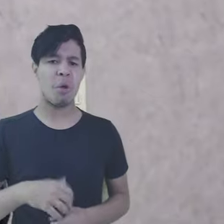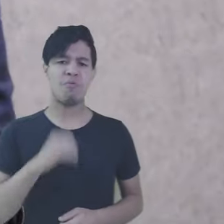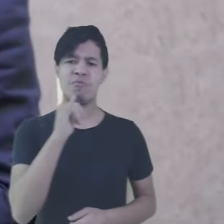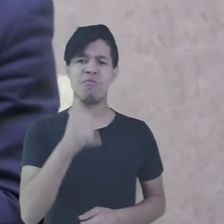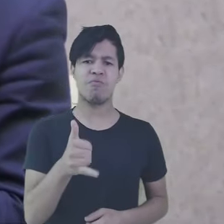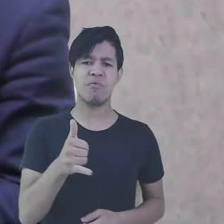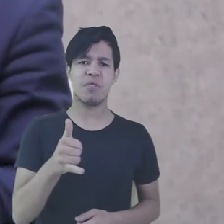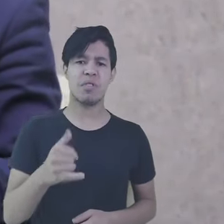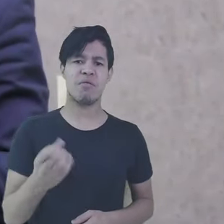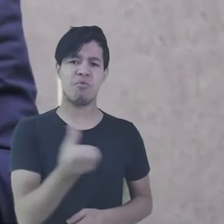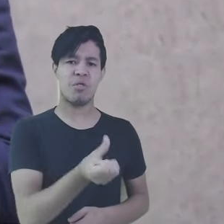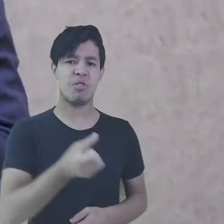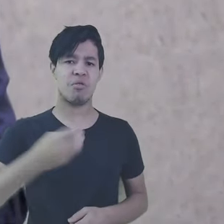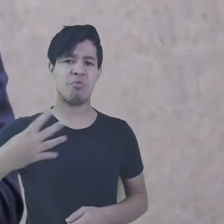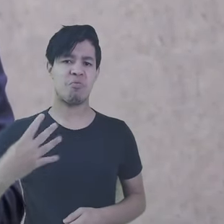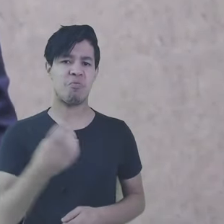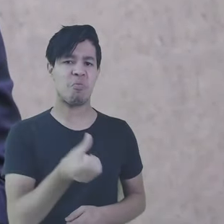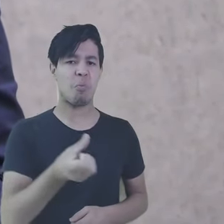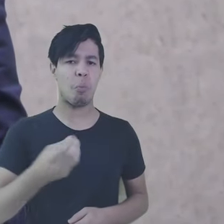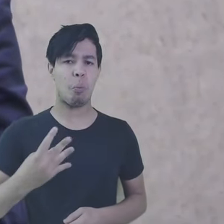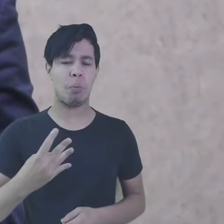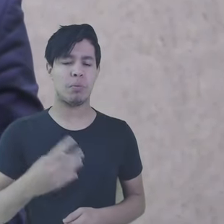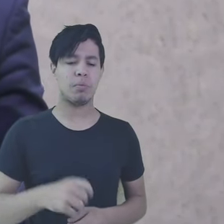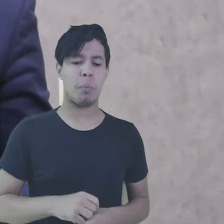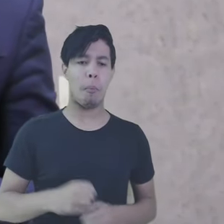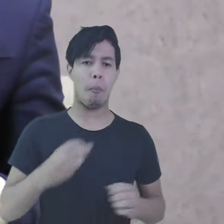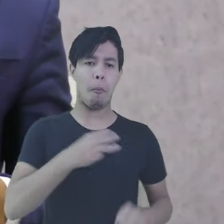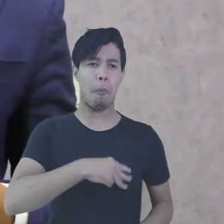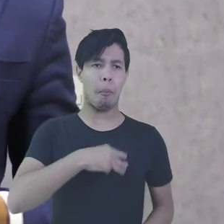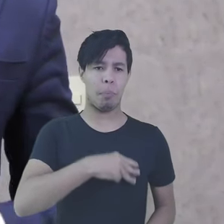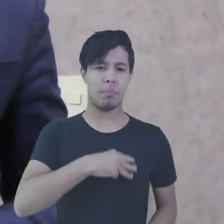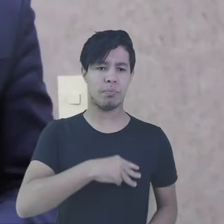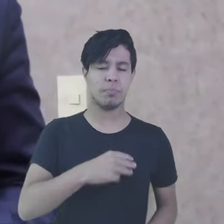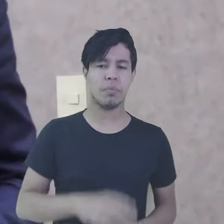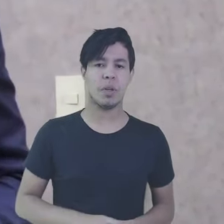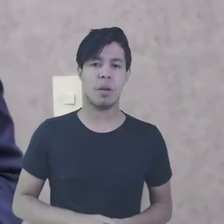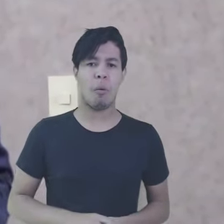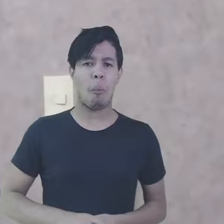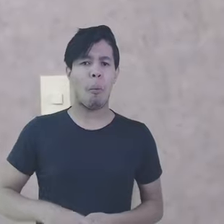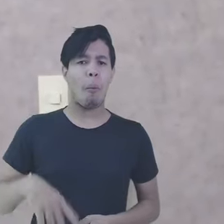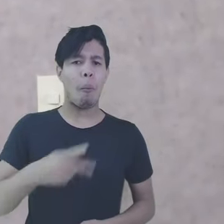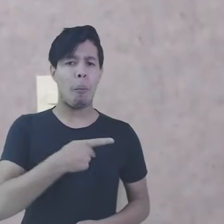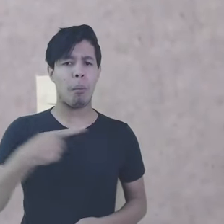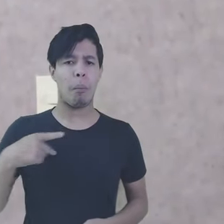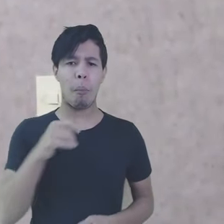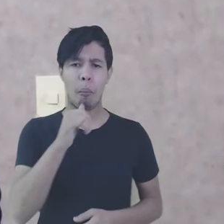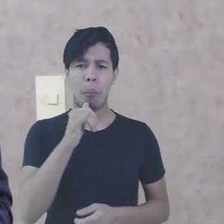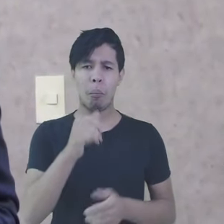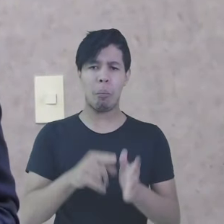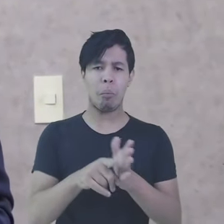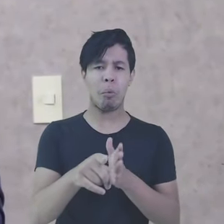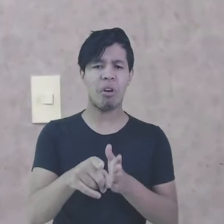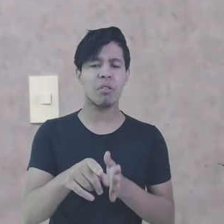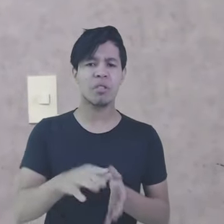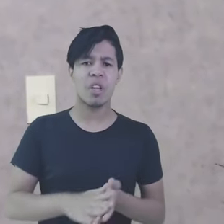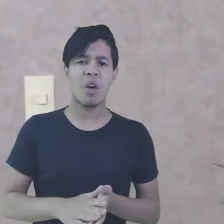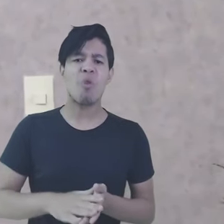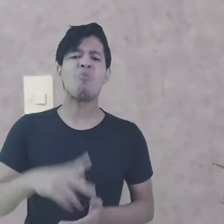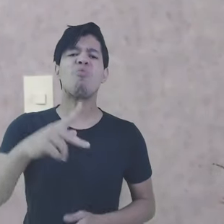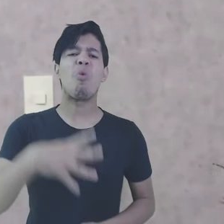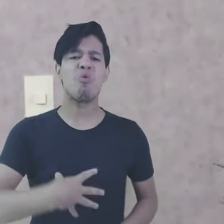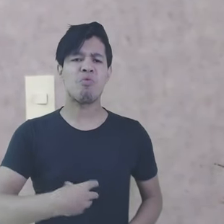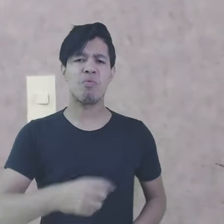diz, 63, 64, do capítulo 26 de Mateus, o sacerdote pergunta, tu és o filho de Deus? E bate em Jesus, ele diz, tu